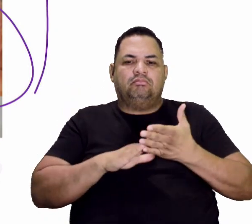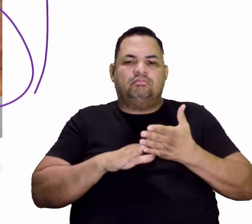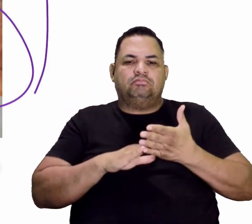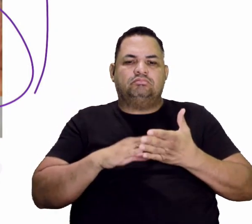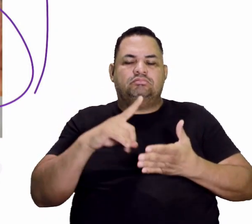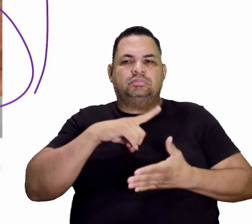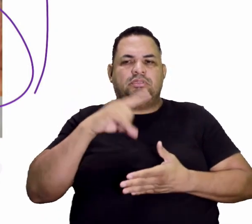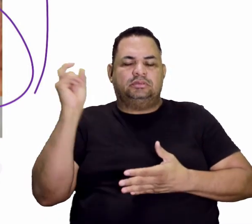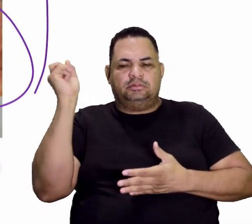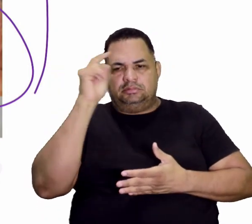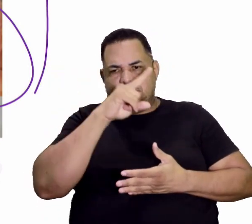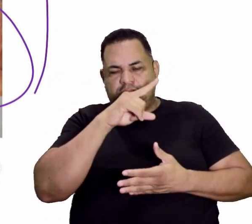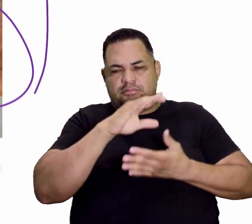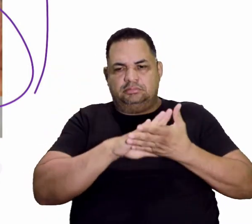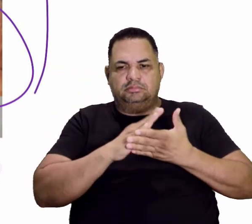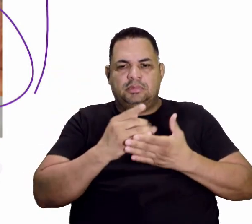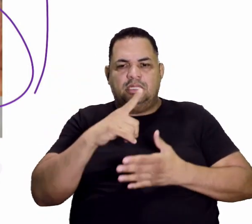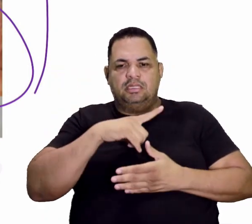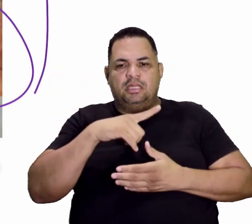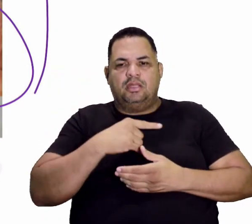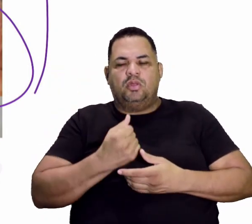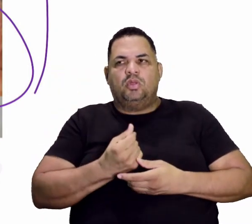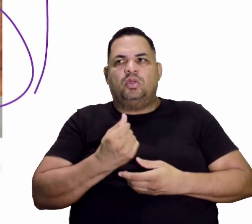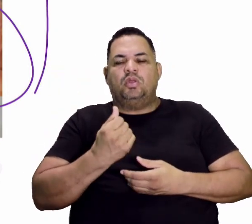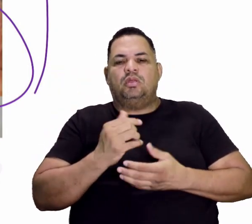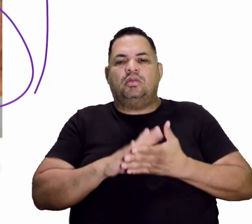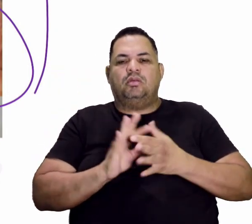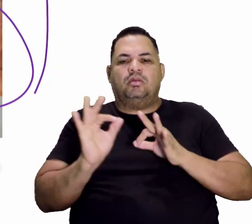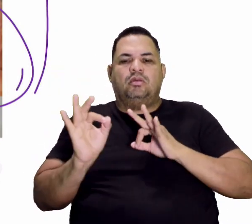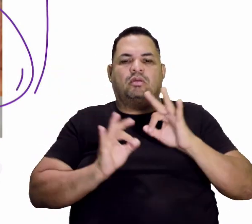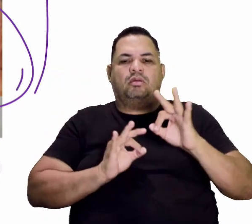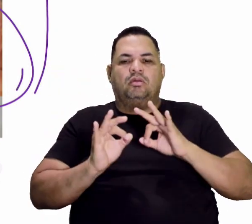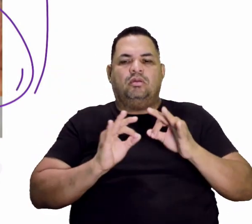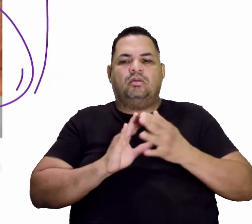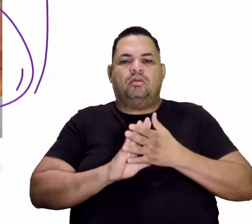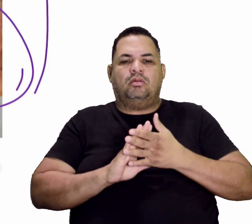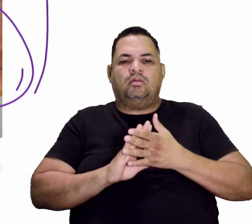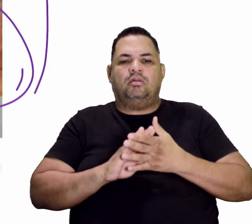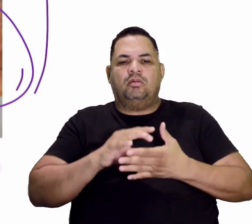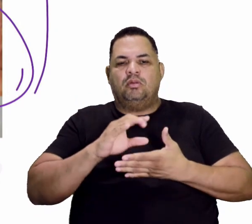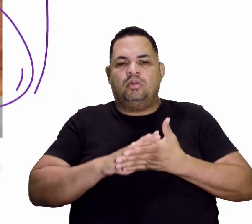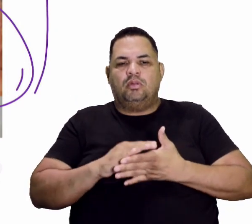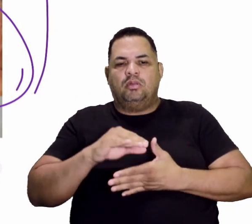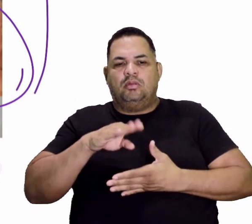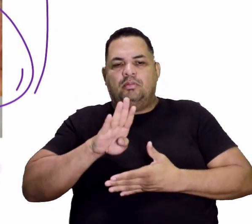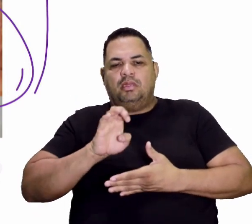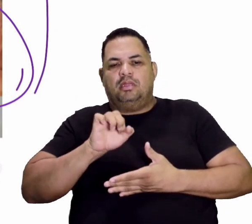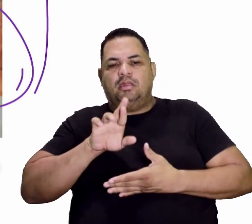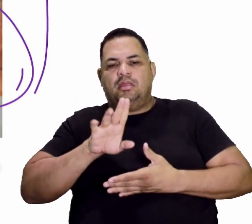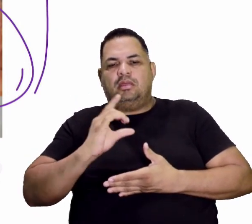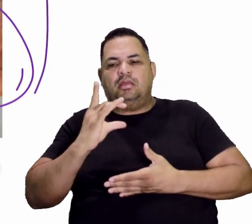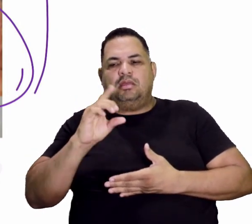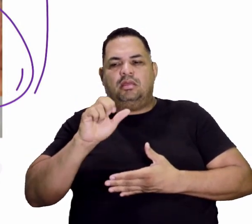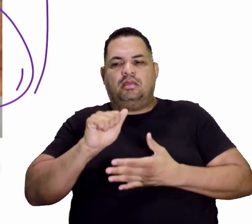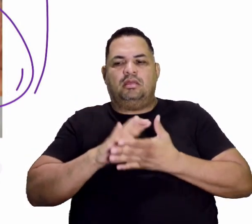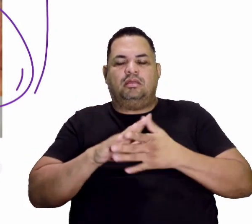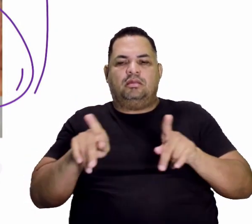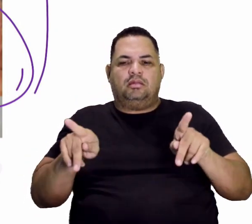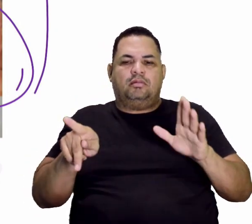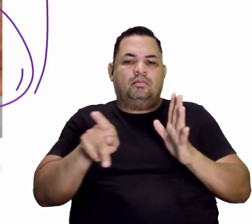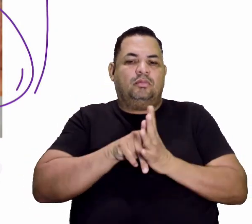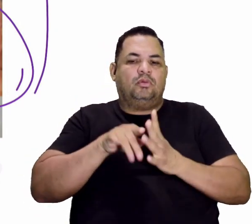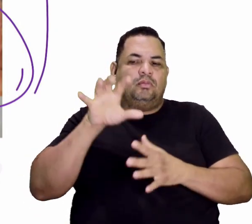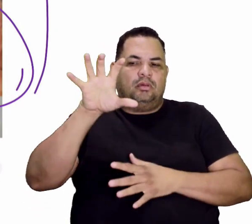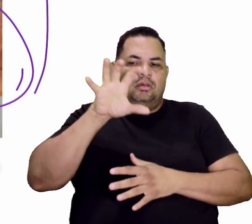tipo de dificuldade eles tinham para lidar com o dinheiro real. Então, eles criaram esse, o Beracard, que é cultural deles, é específico